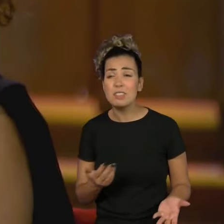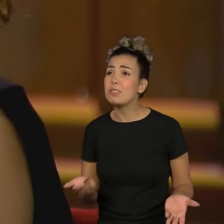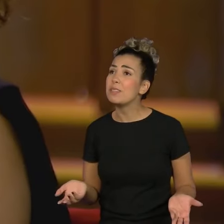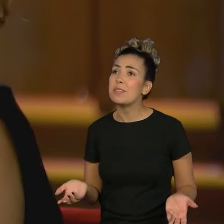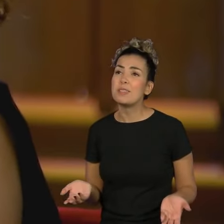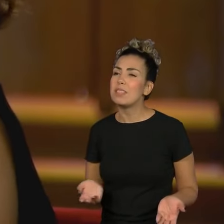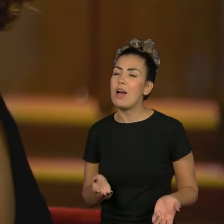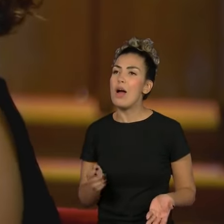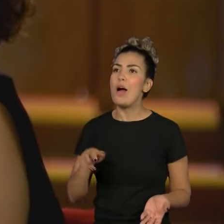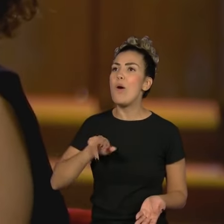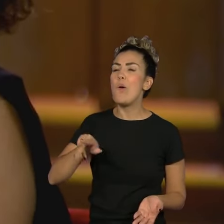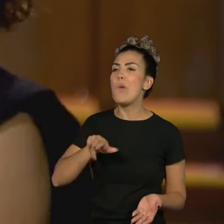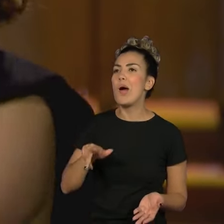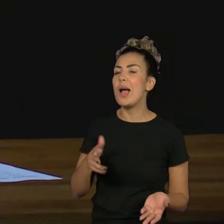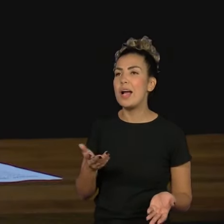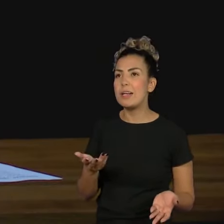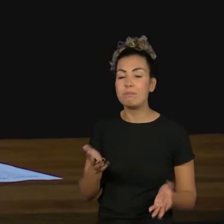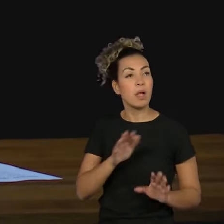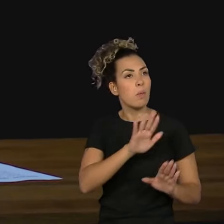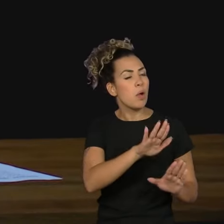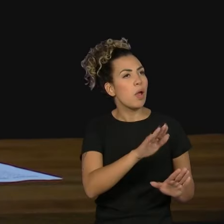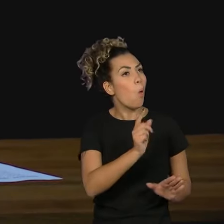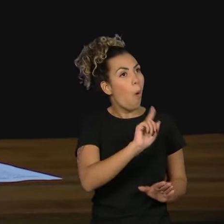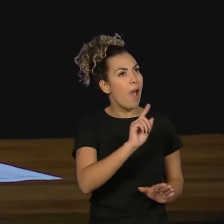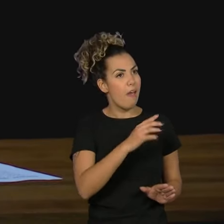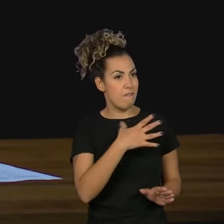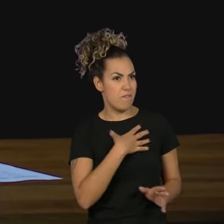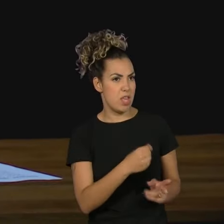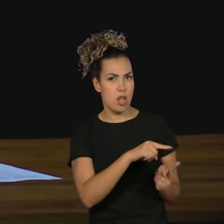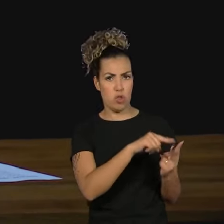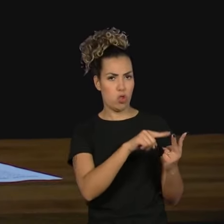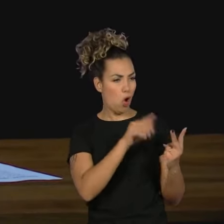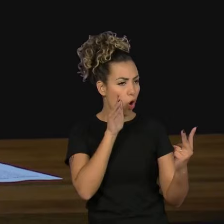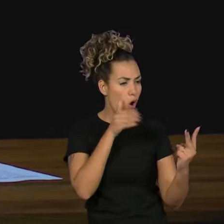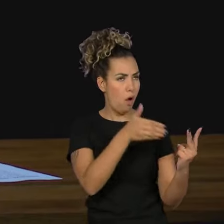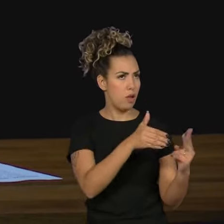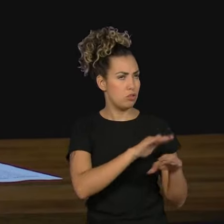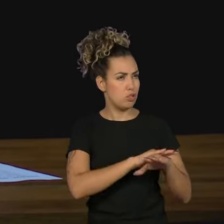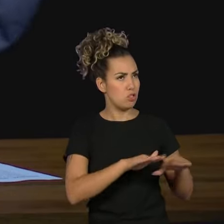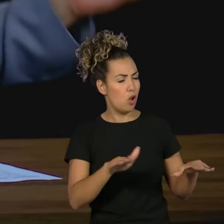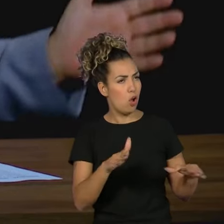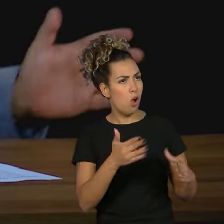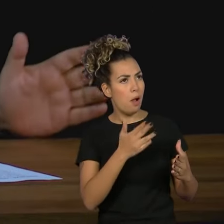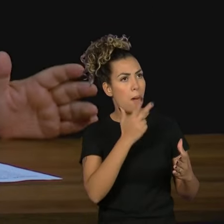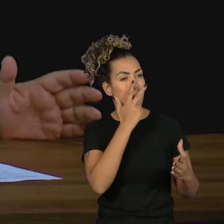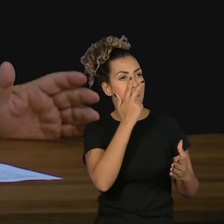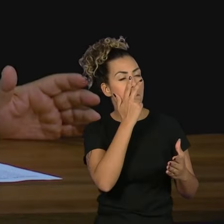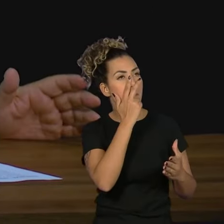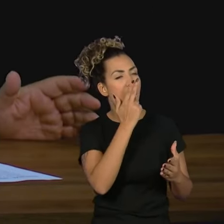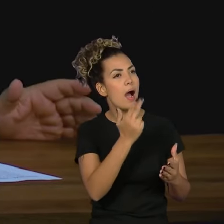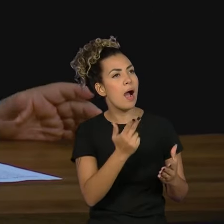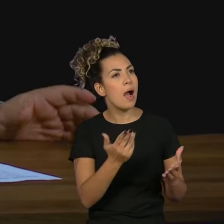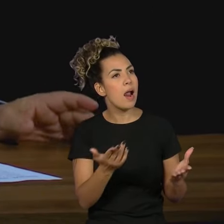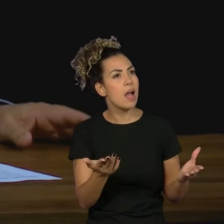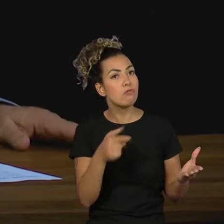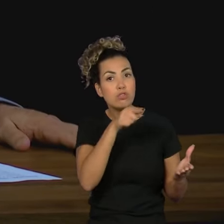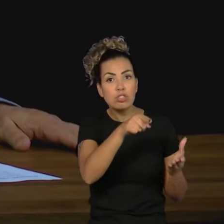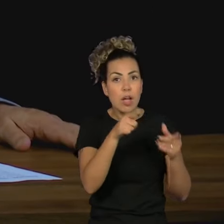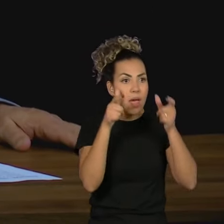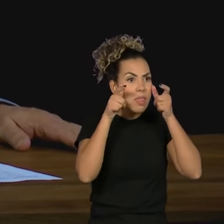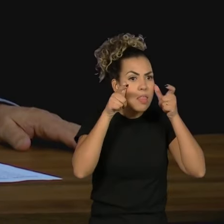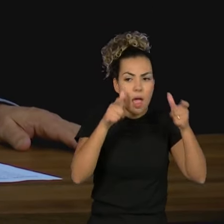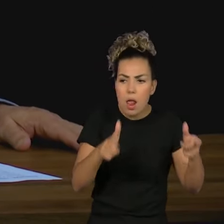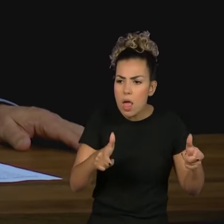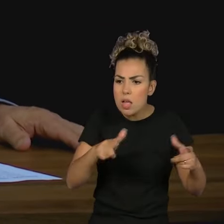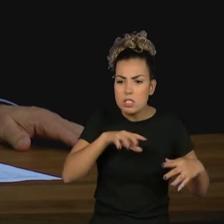né não é no sentido de porque não é só com elas Eu imagino quando você fala isso você tá falando de que o seu interesse pelo